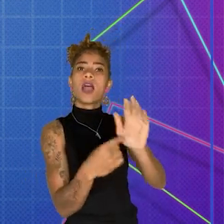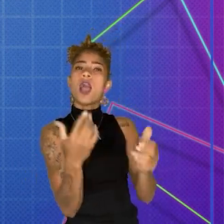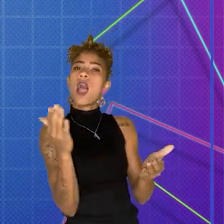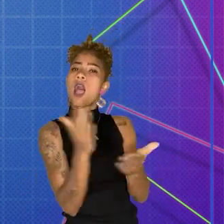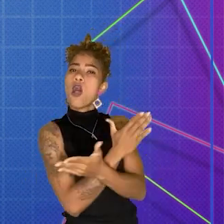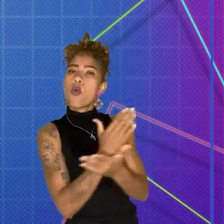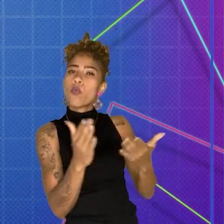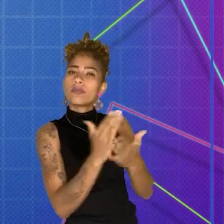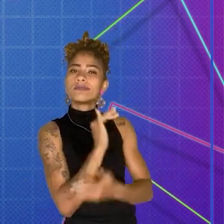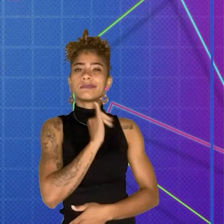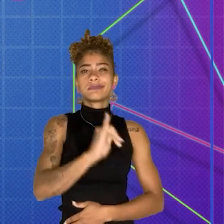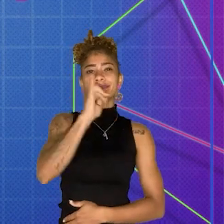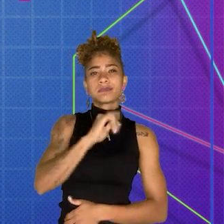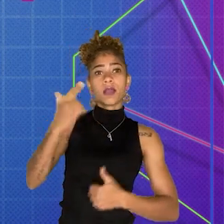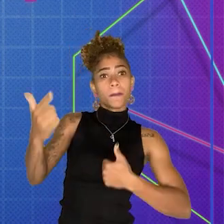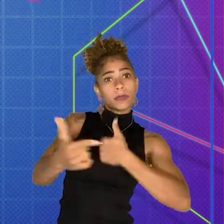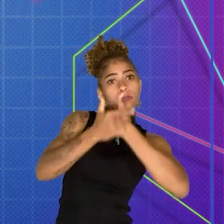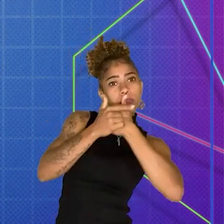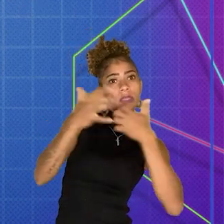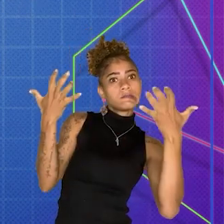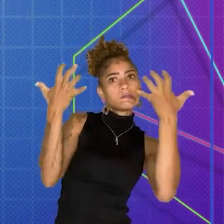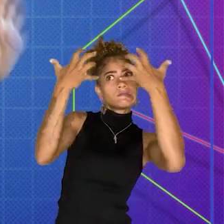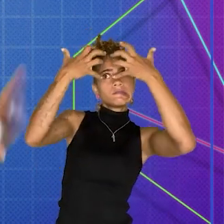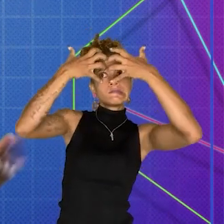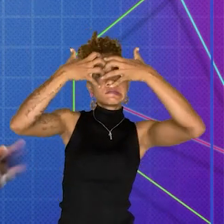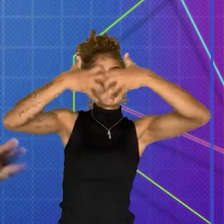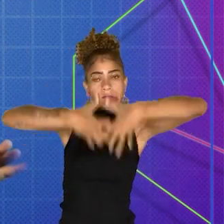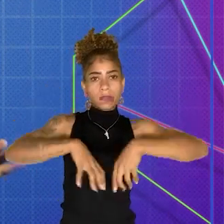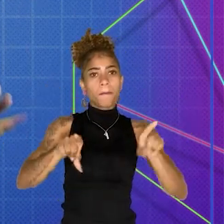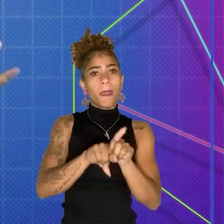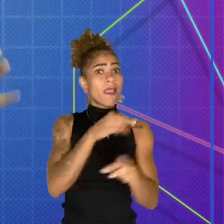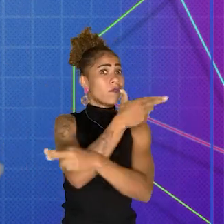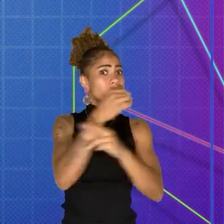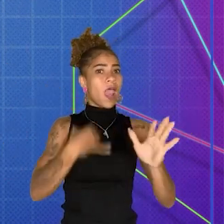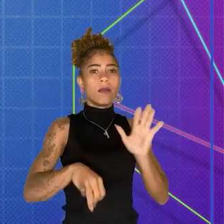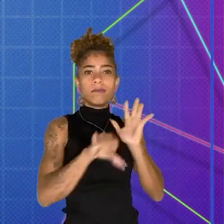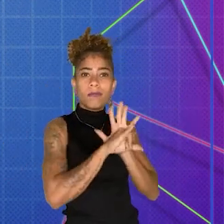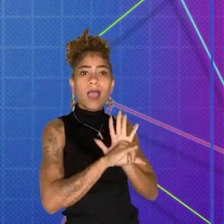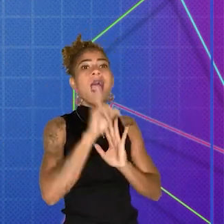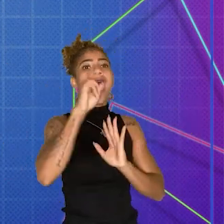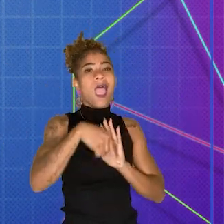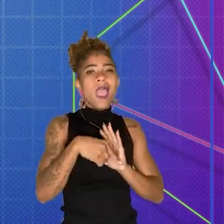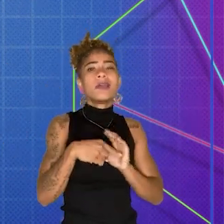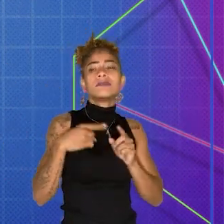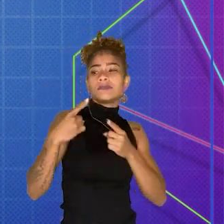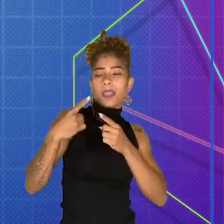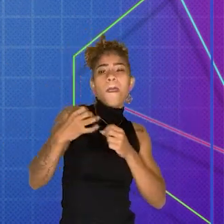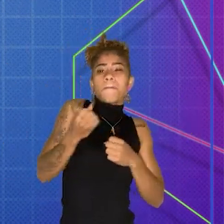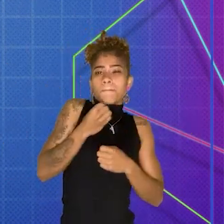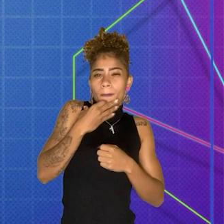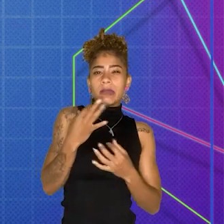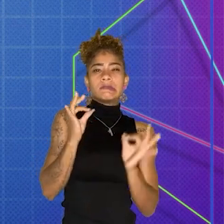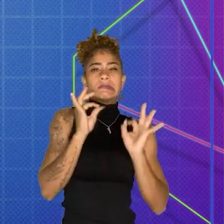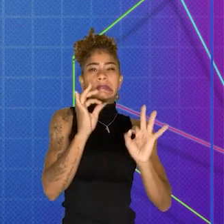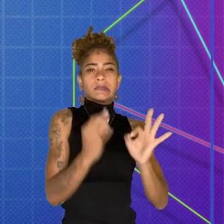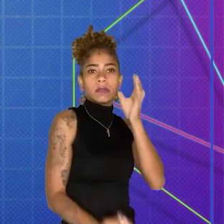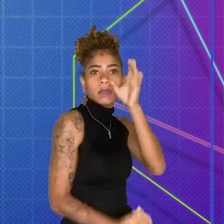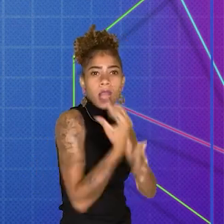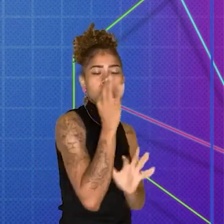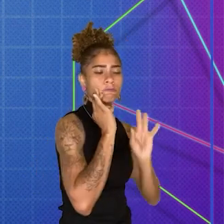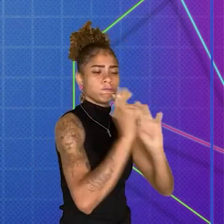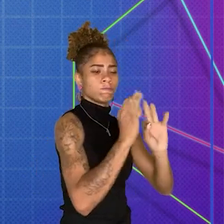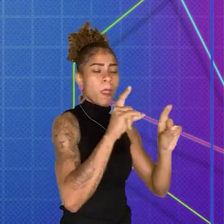alguns deles. Personagens complexos e multifacetados. Personagens bem desenvolvidos e interessantes podem